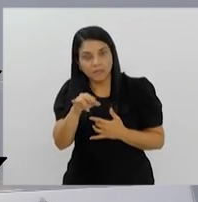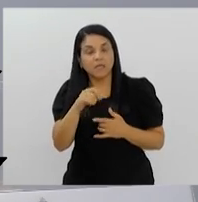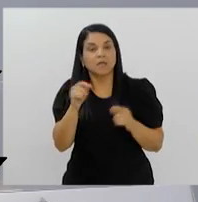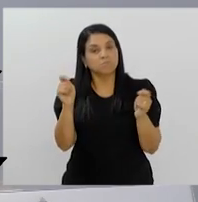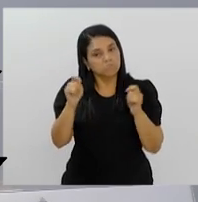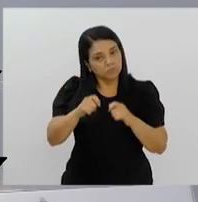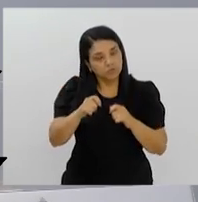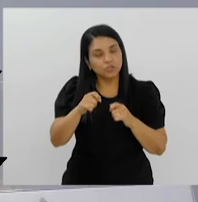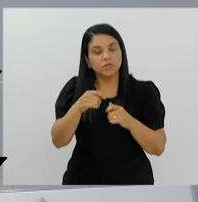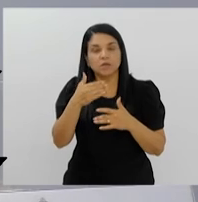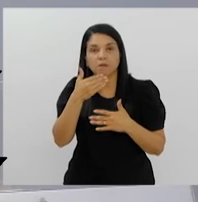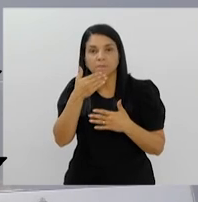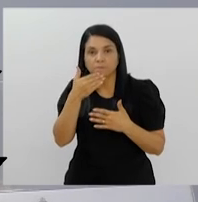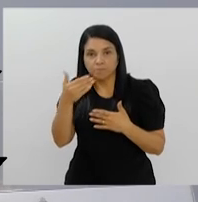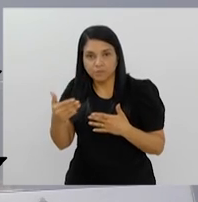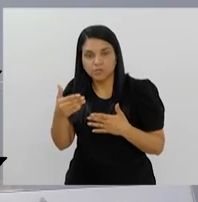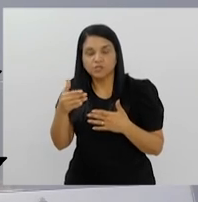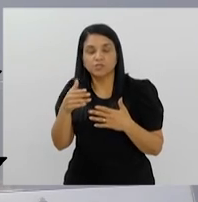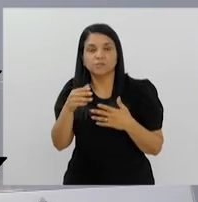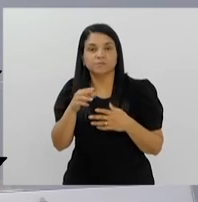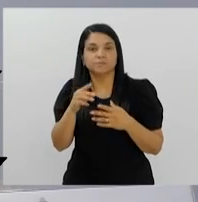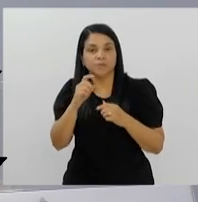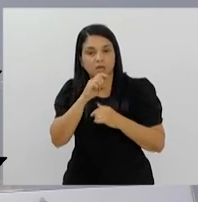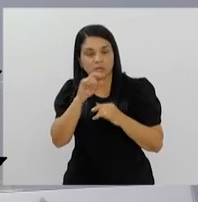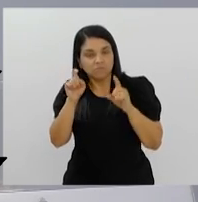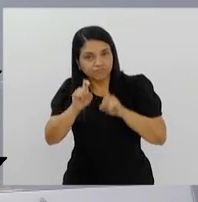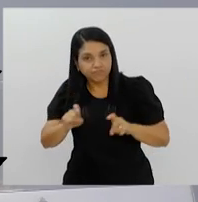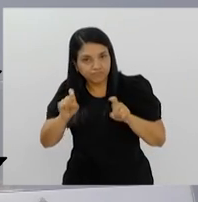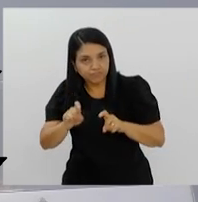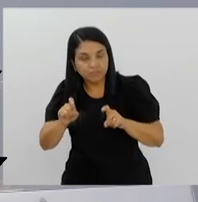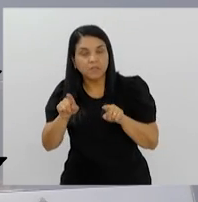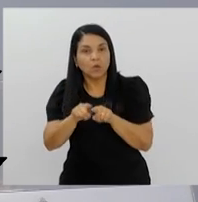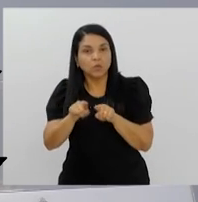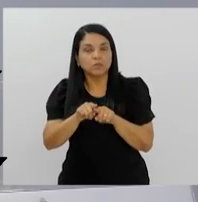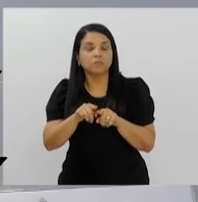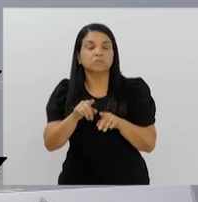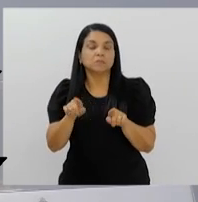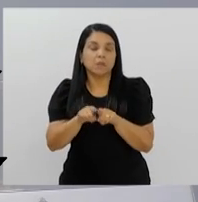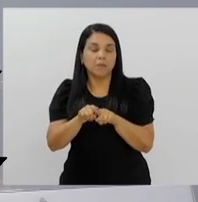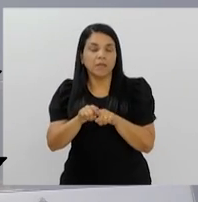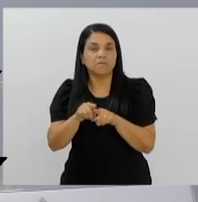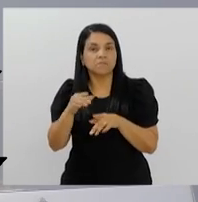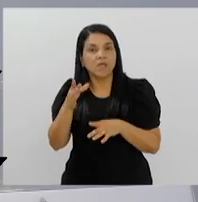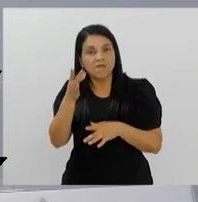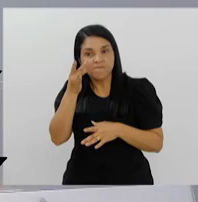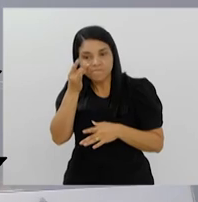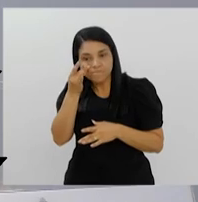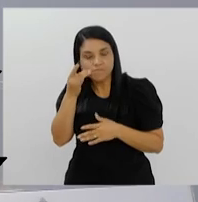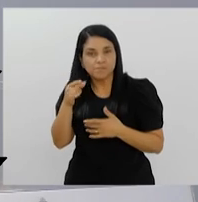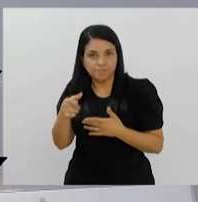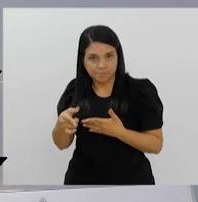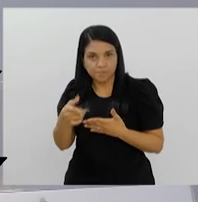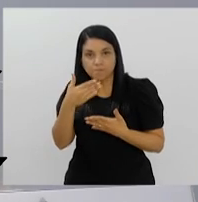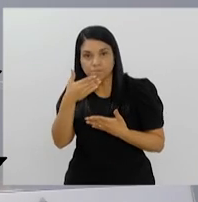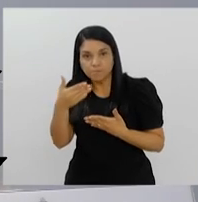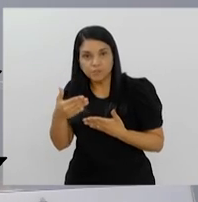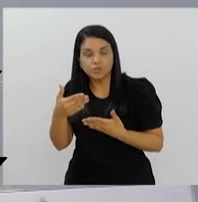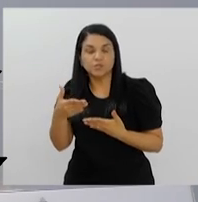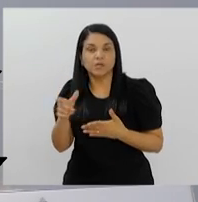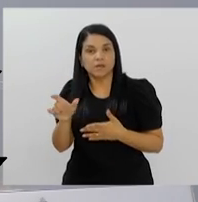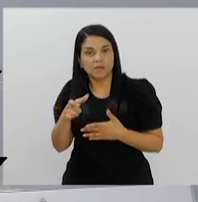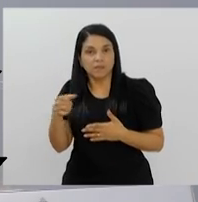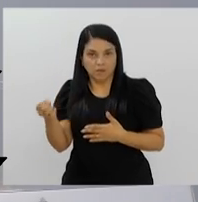obter e eletronicamente ou solicitar fisicamente e com o número da carteirinha da Unimed